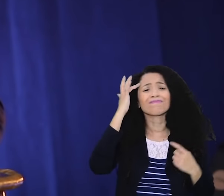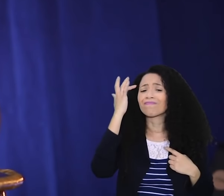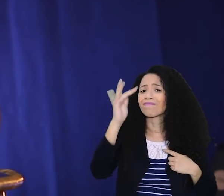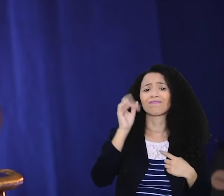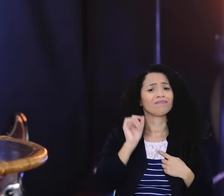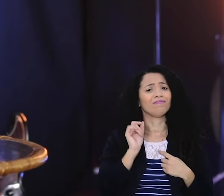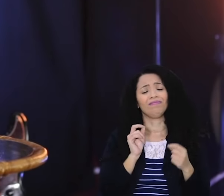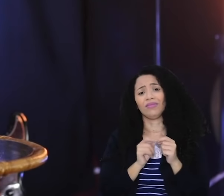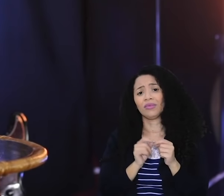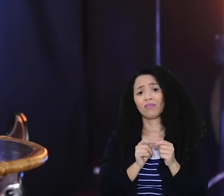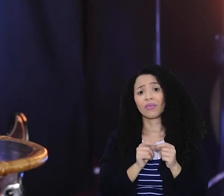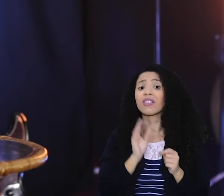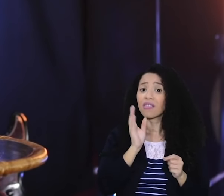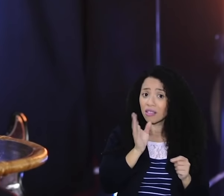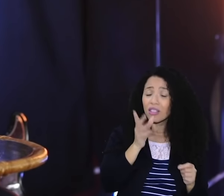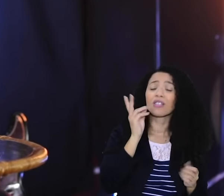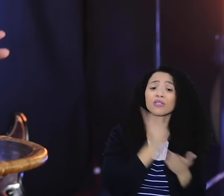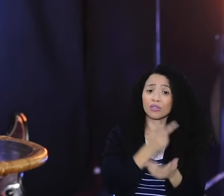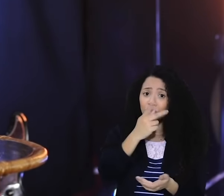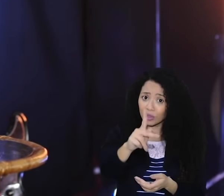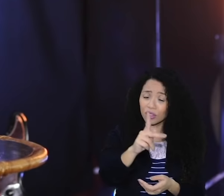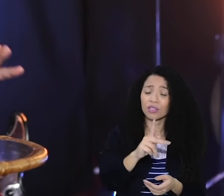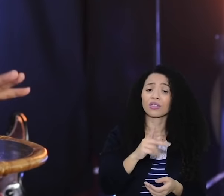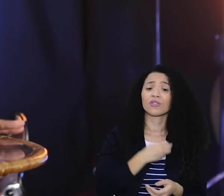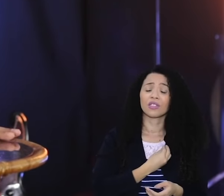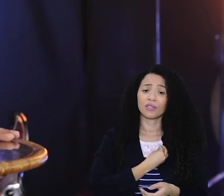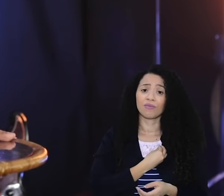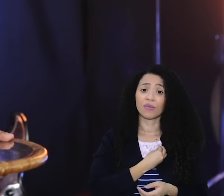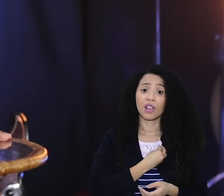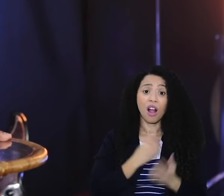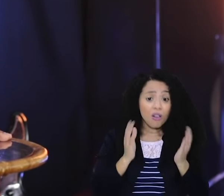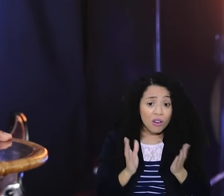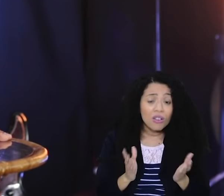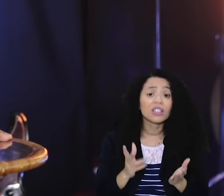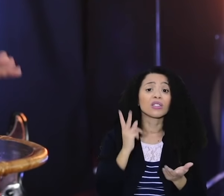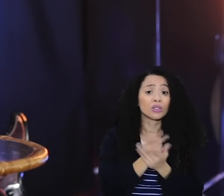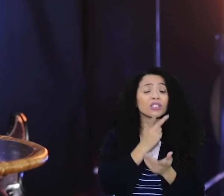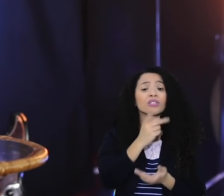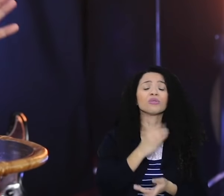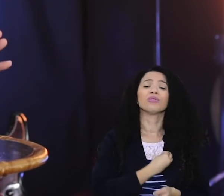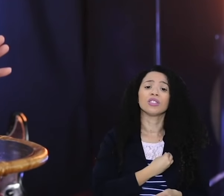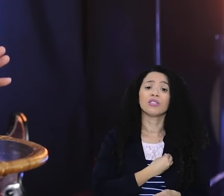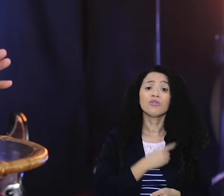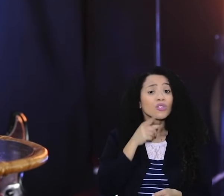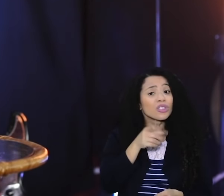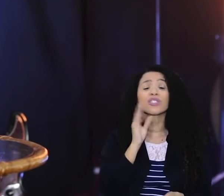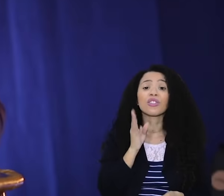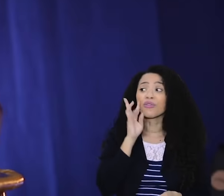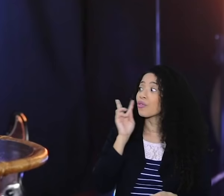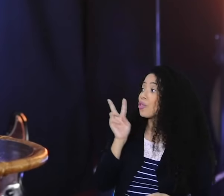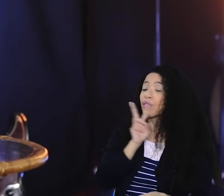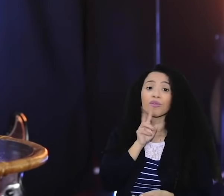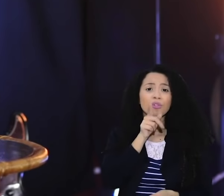fazer. Isso já aconteceu com você? Ou quem sabe isso está acontecendo com você? Você já olhou para todos os lados? Eu não